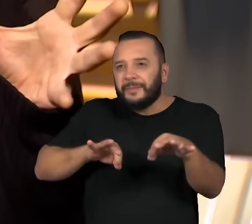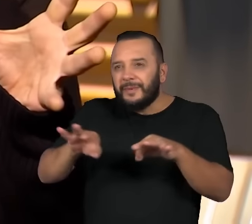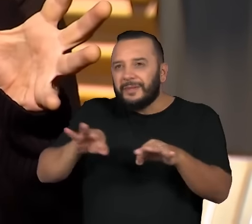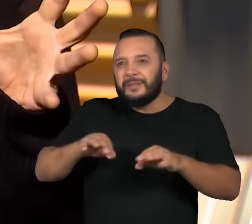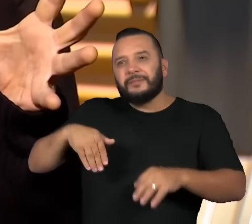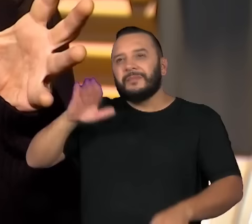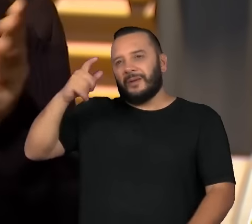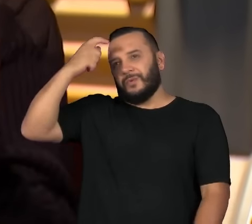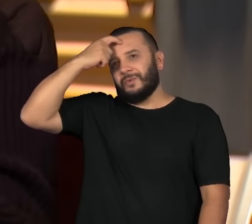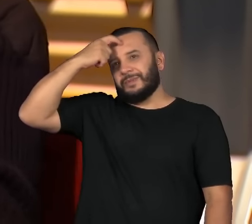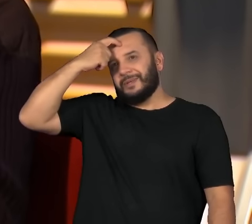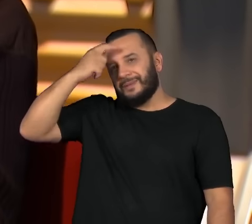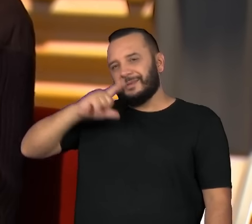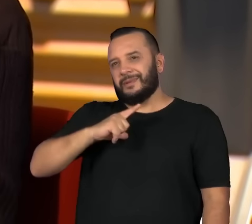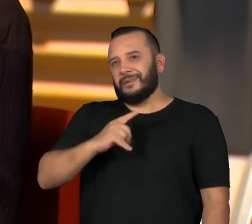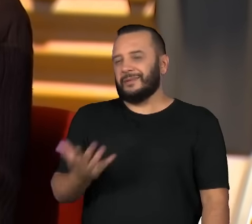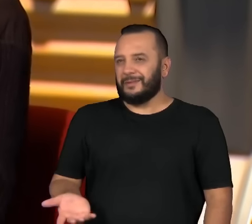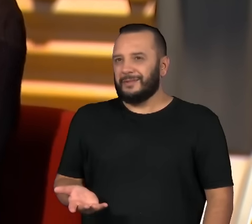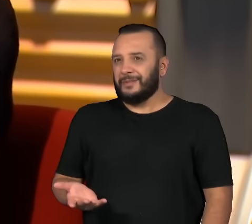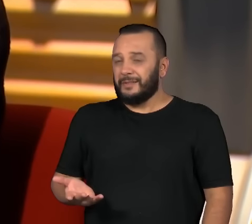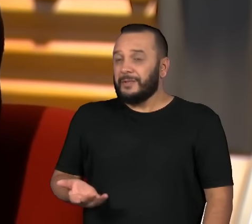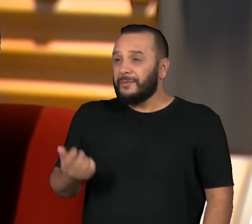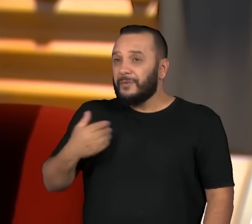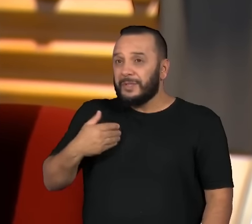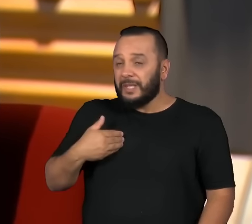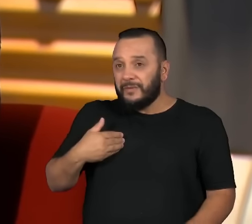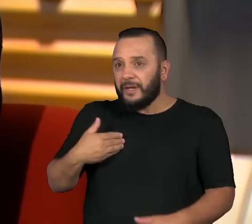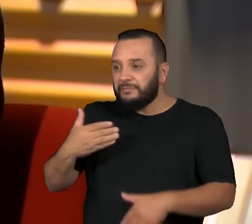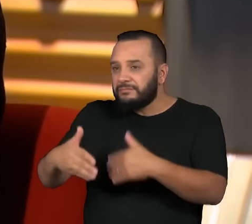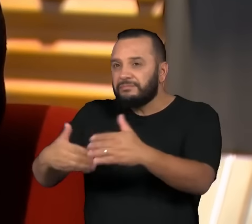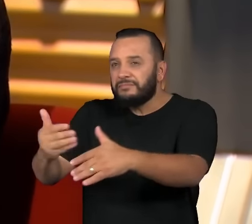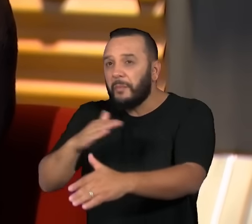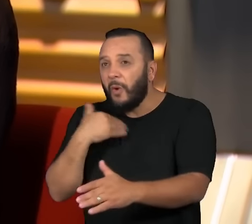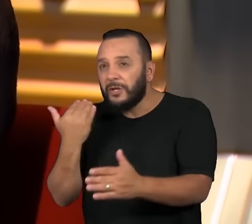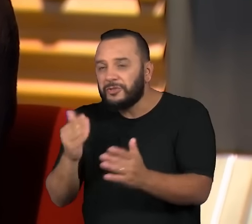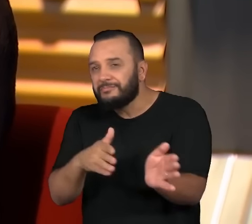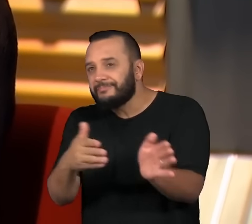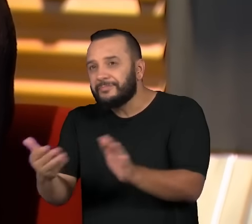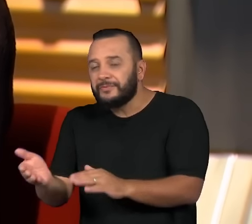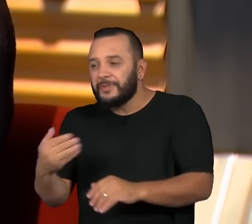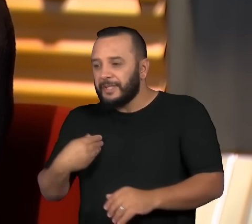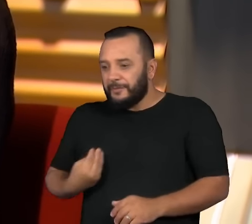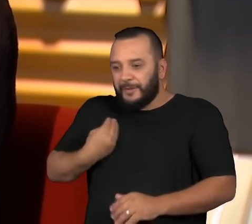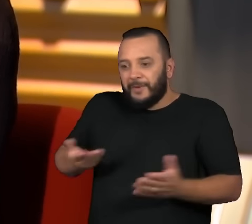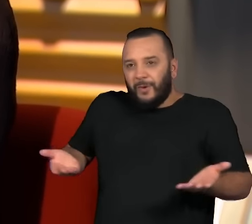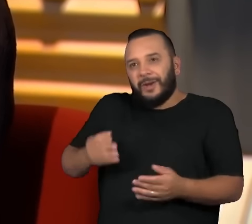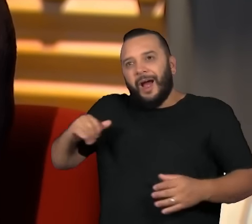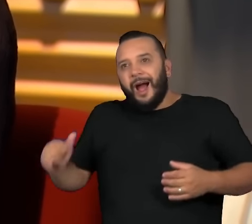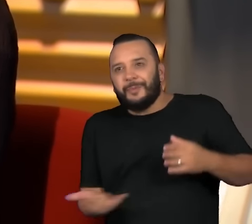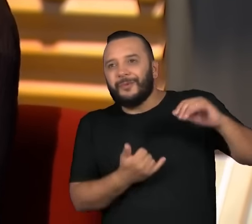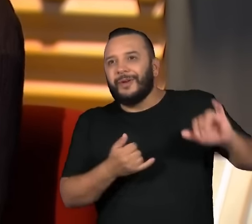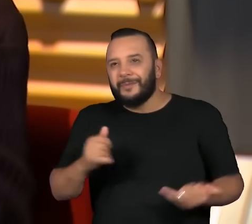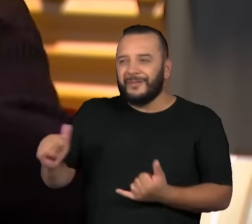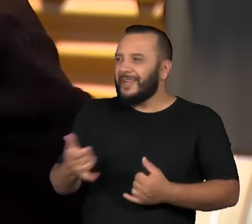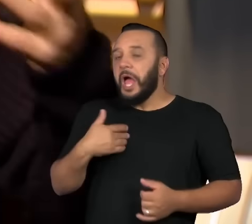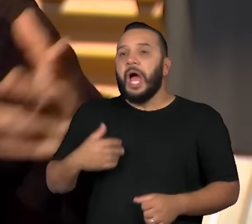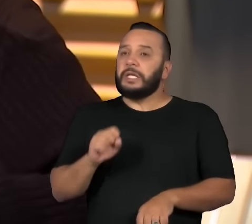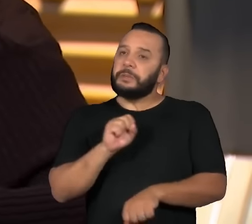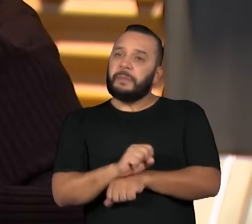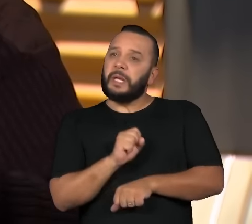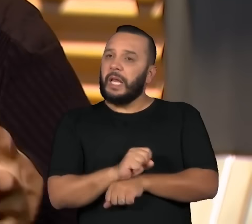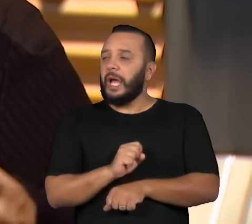do que está acontecendo. E quando você vê a finitude, você respeita a morte, você vive o dia mais intensamente. Você não espera o amanhã para